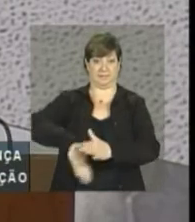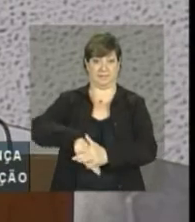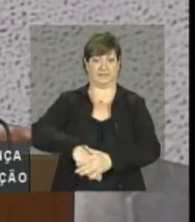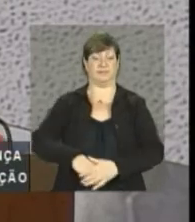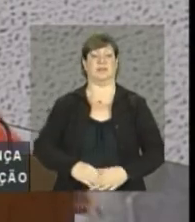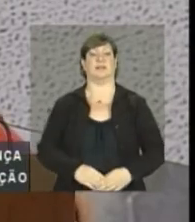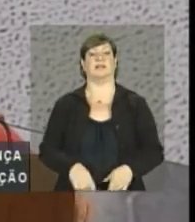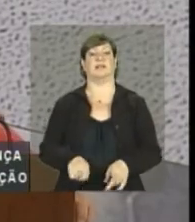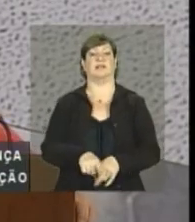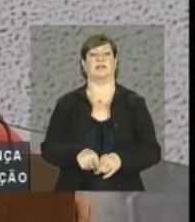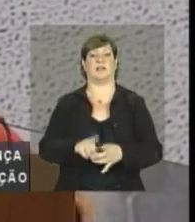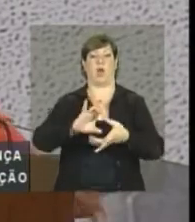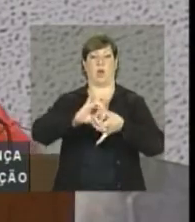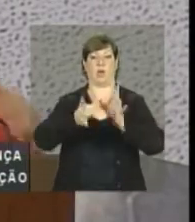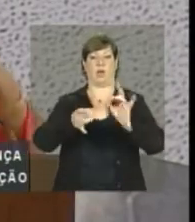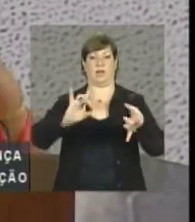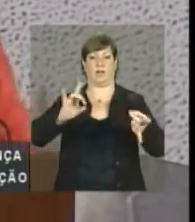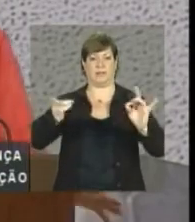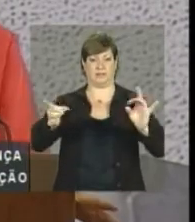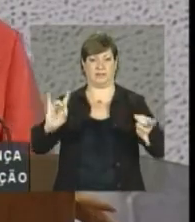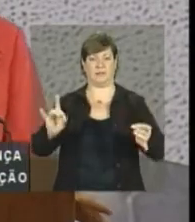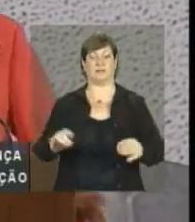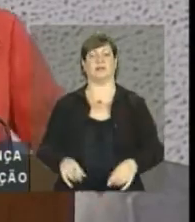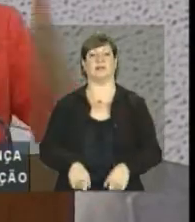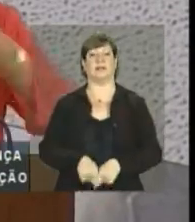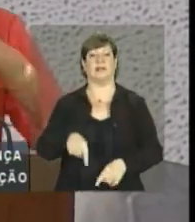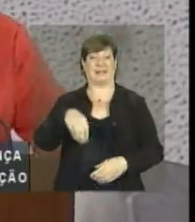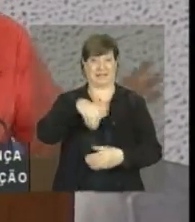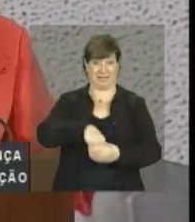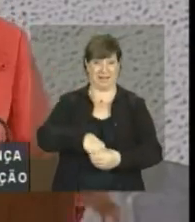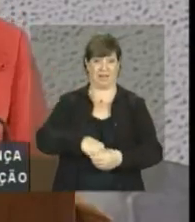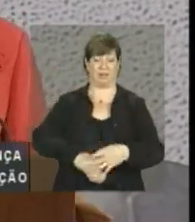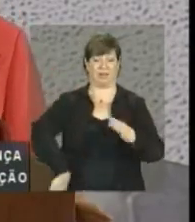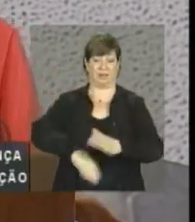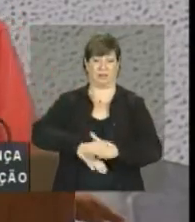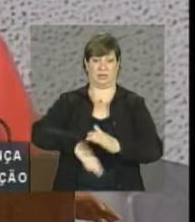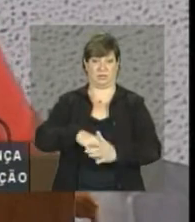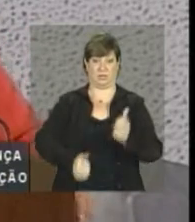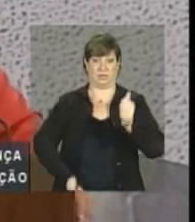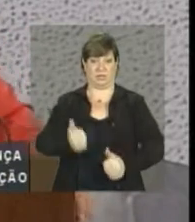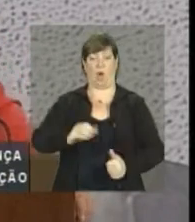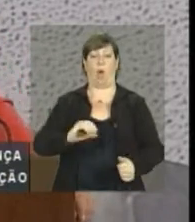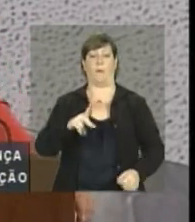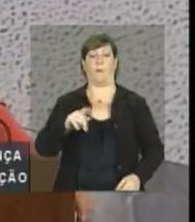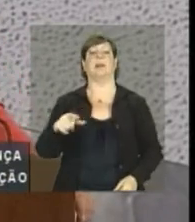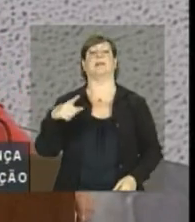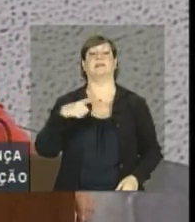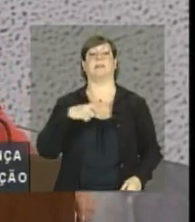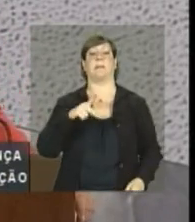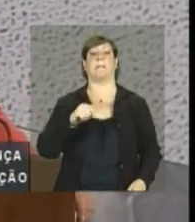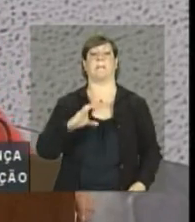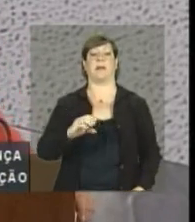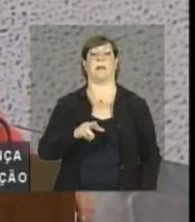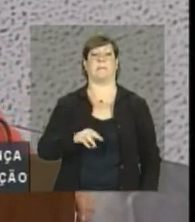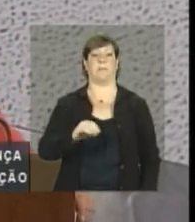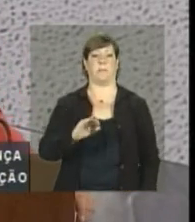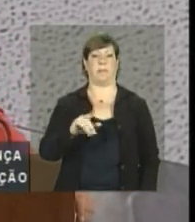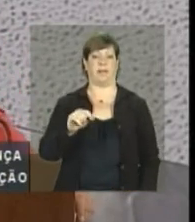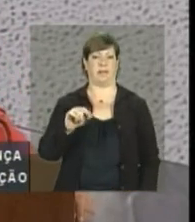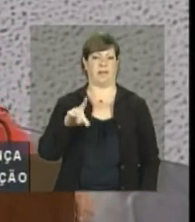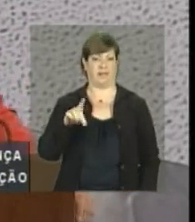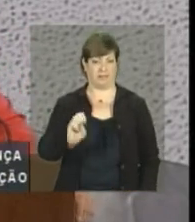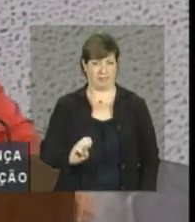e as Olimpíadas. E dentro da Copa temos todo o PAC Mobilidade e dentro do